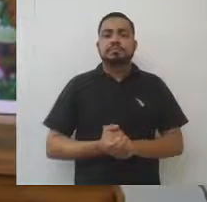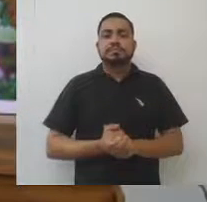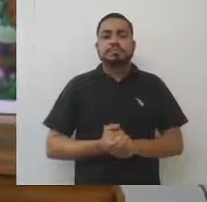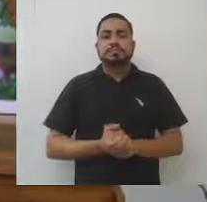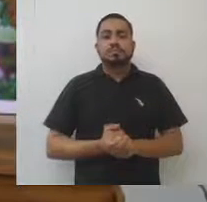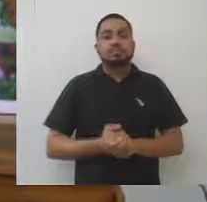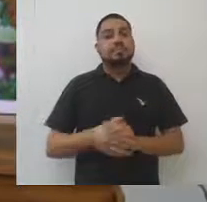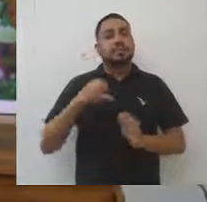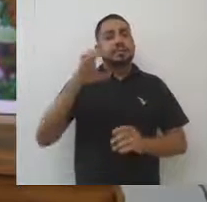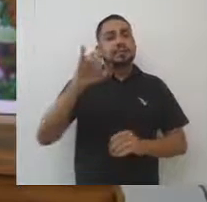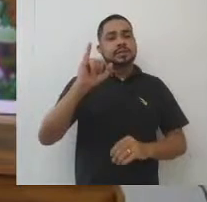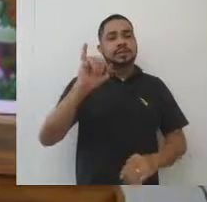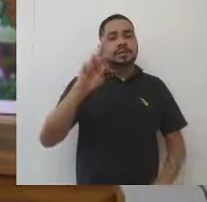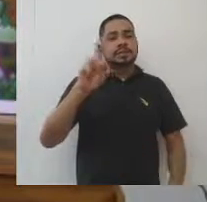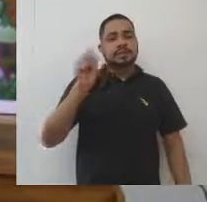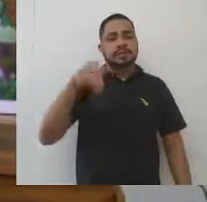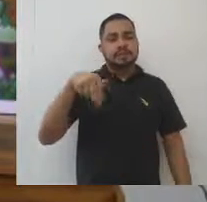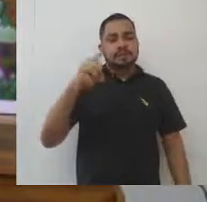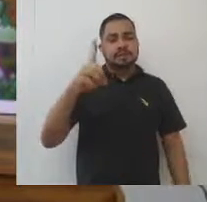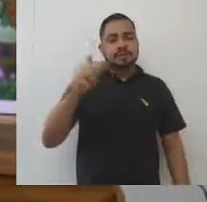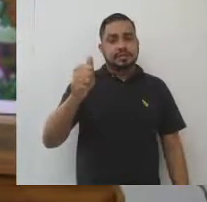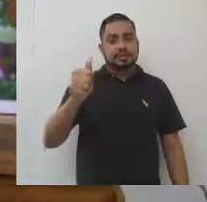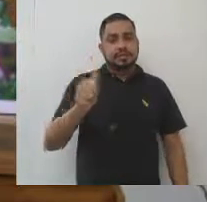A ciranda.